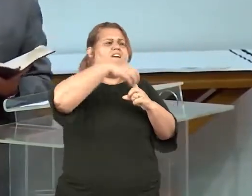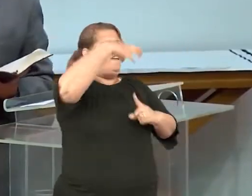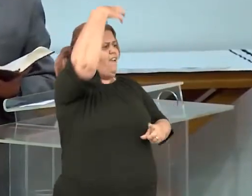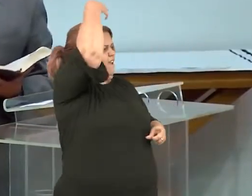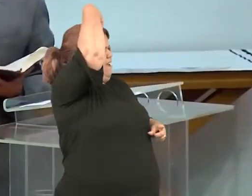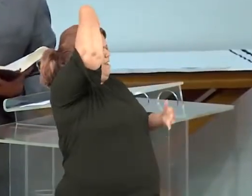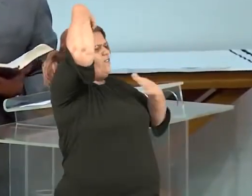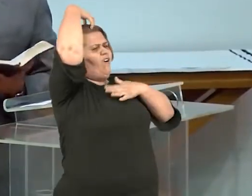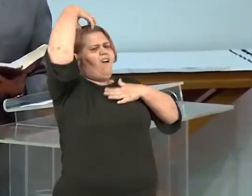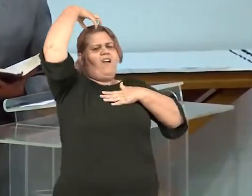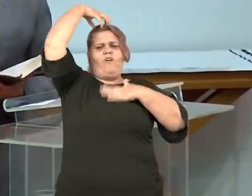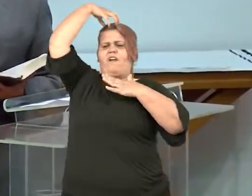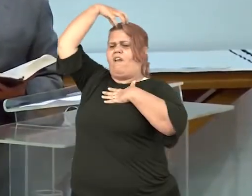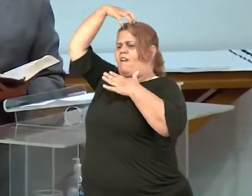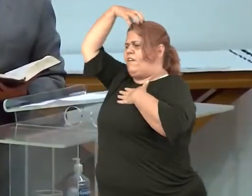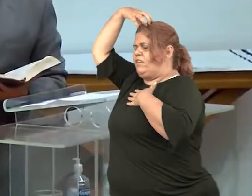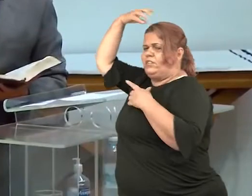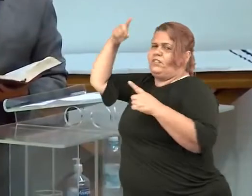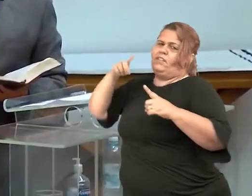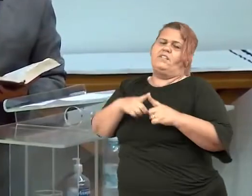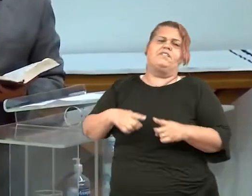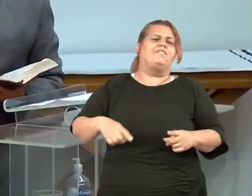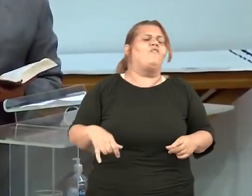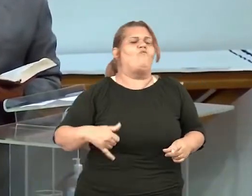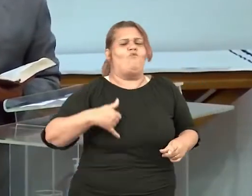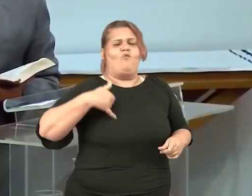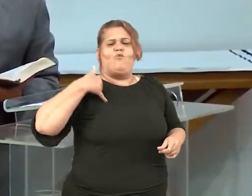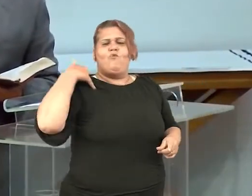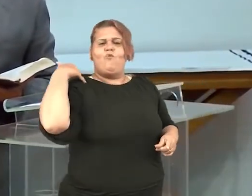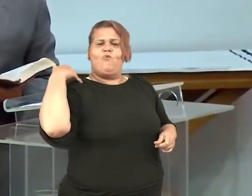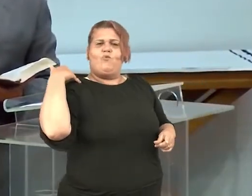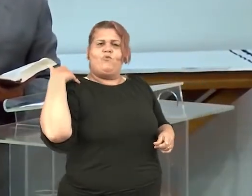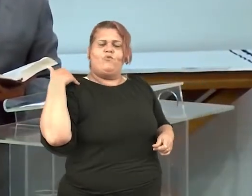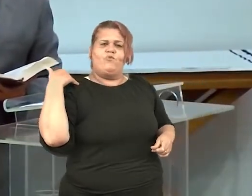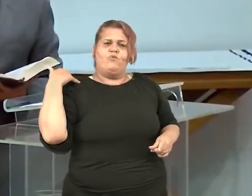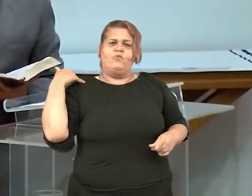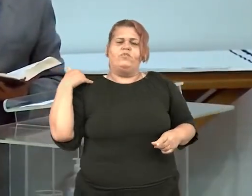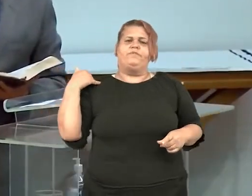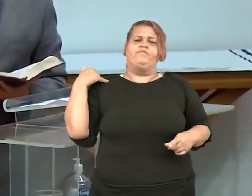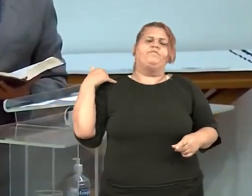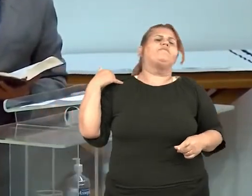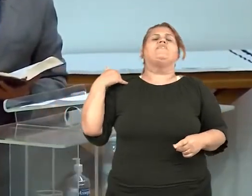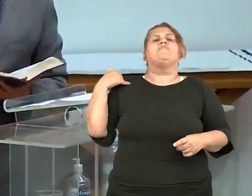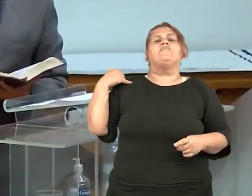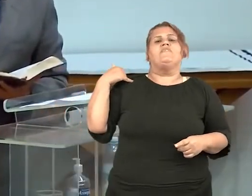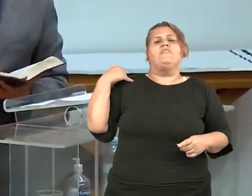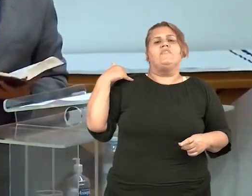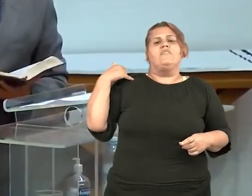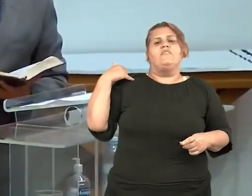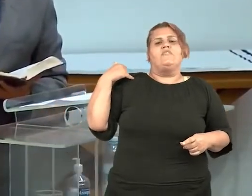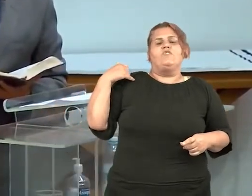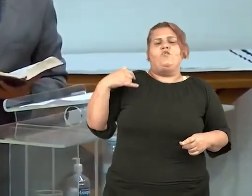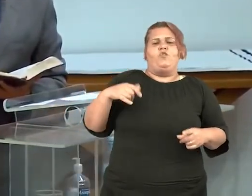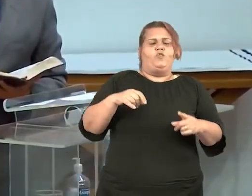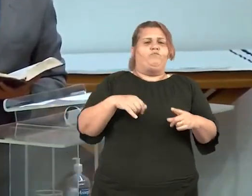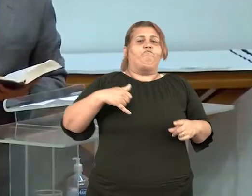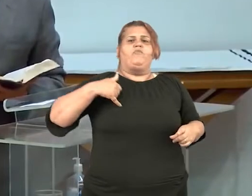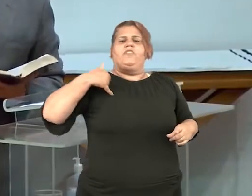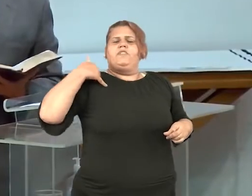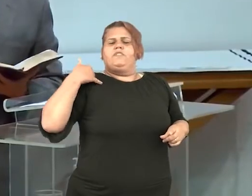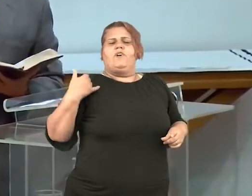vã pretensão, que Tiago chama de